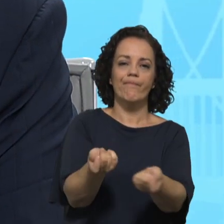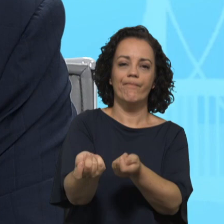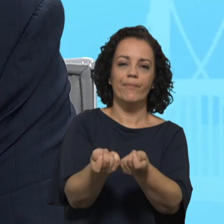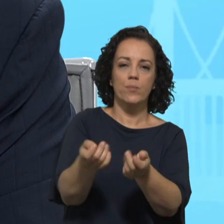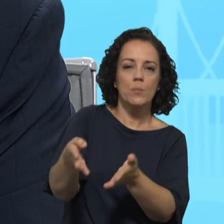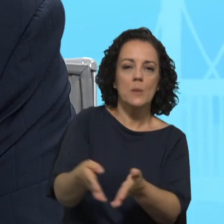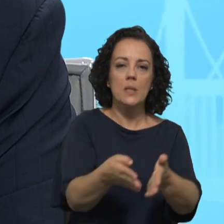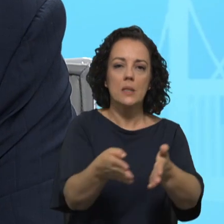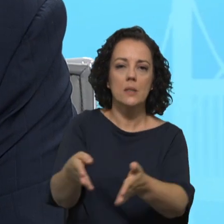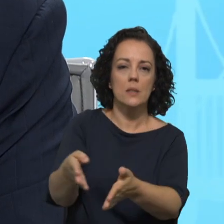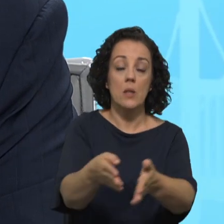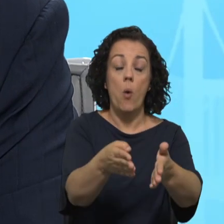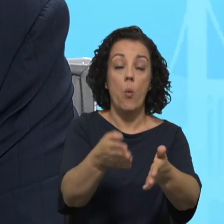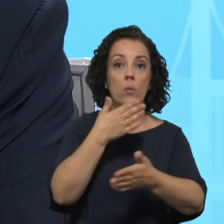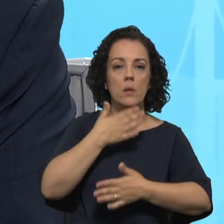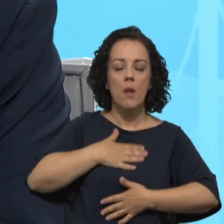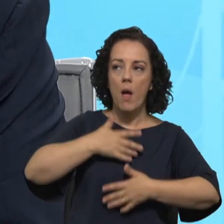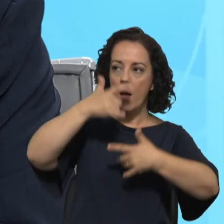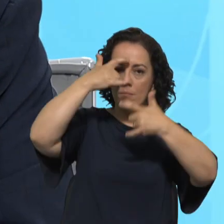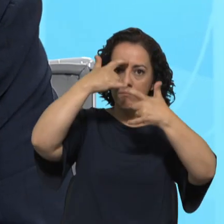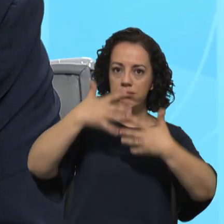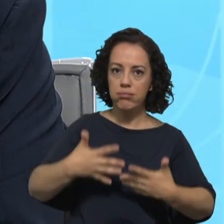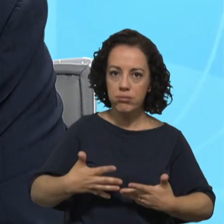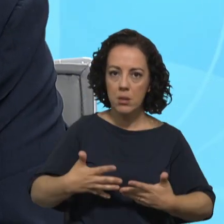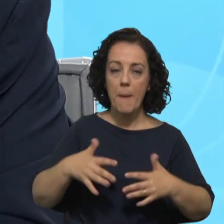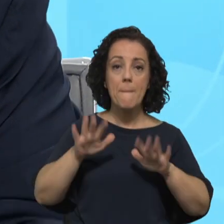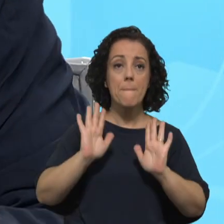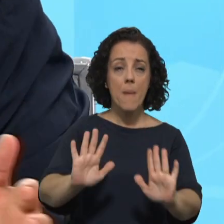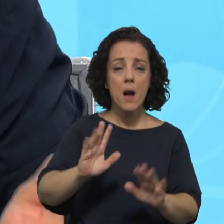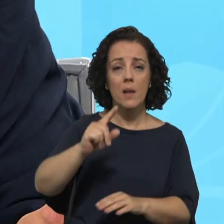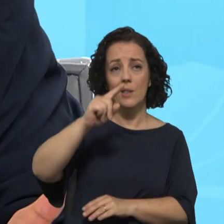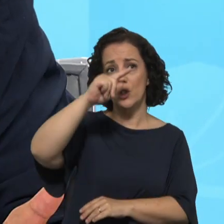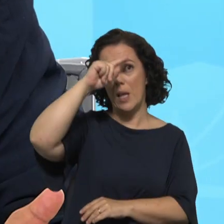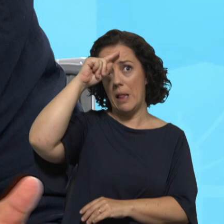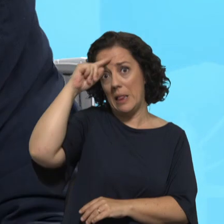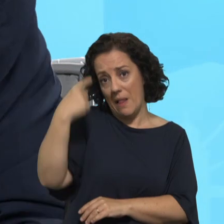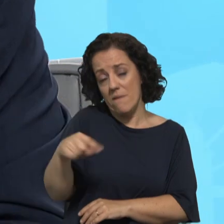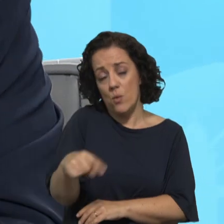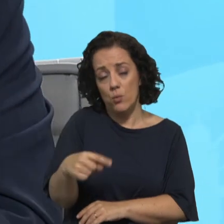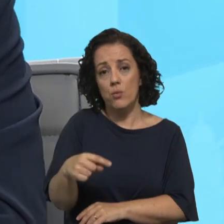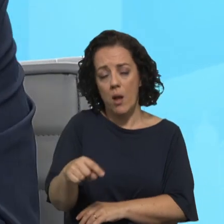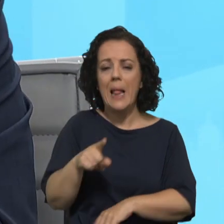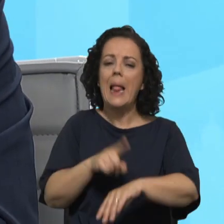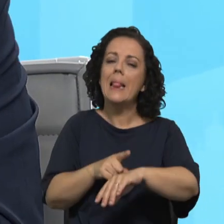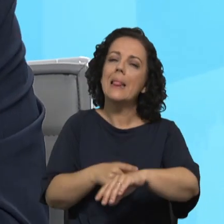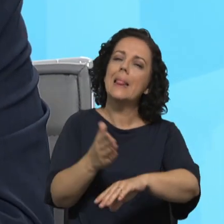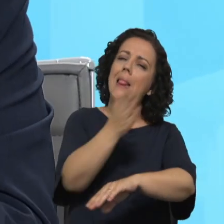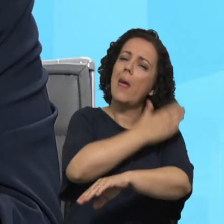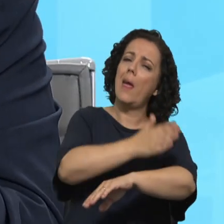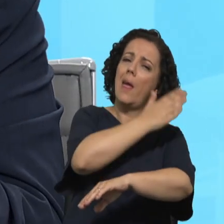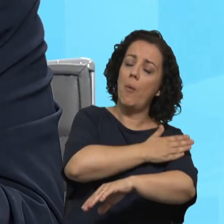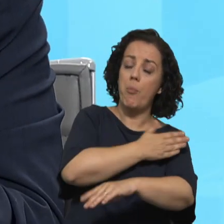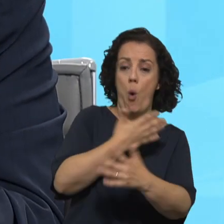missão que nos surpreende e onde a dificuldade, que no tempo apostólico, como no nosso tempo,